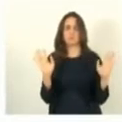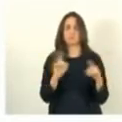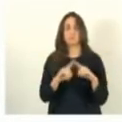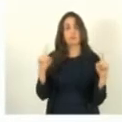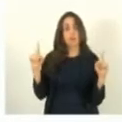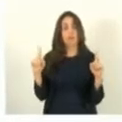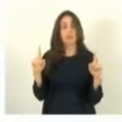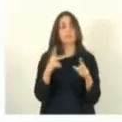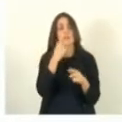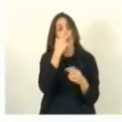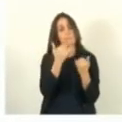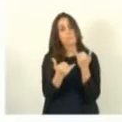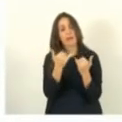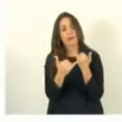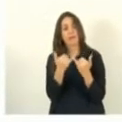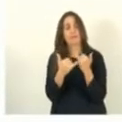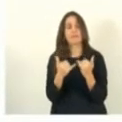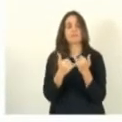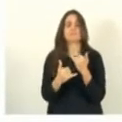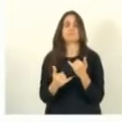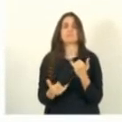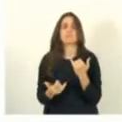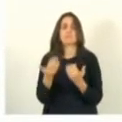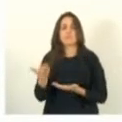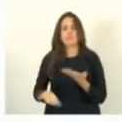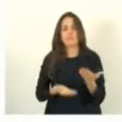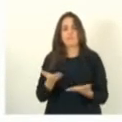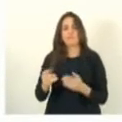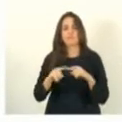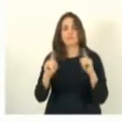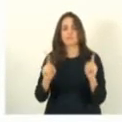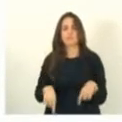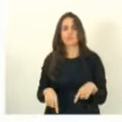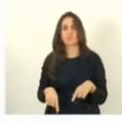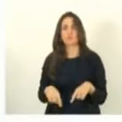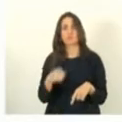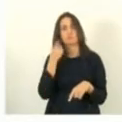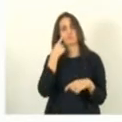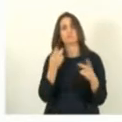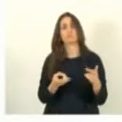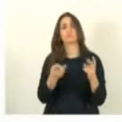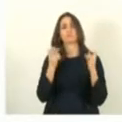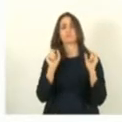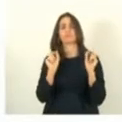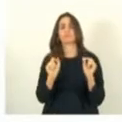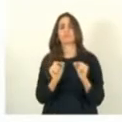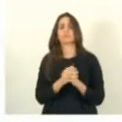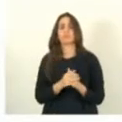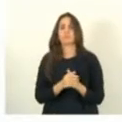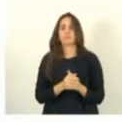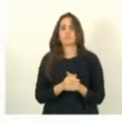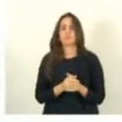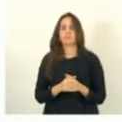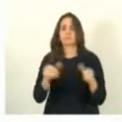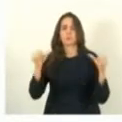pré-julgamento, mas nos parece que o serviço, pelo que nós estamos vendo,